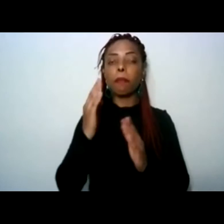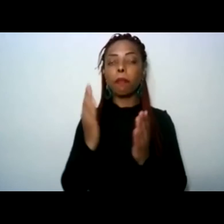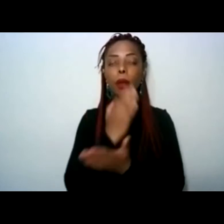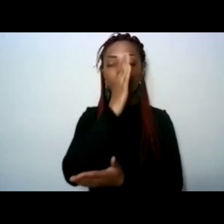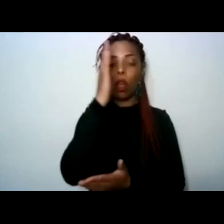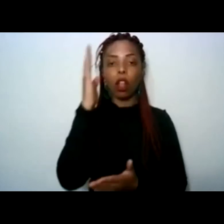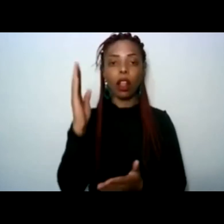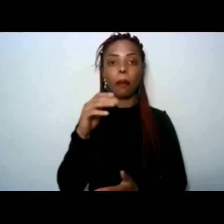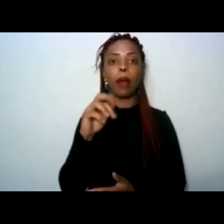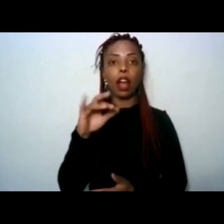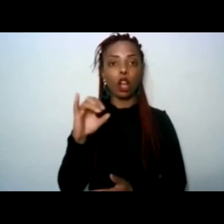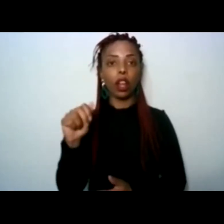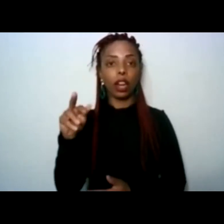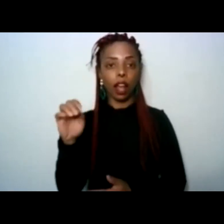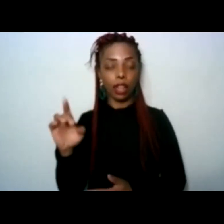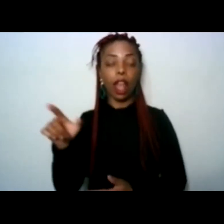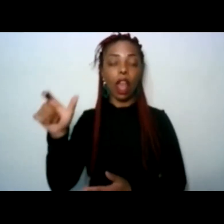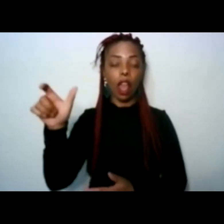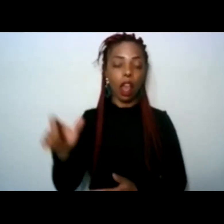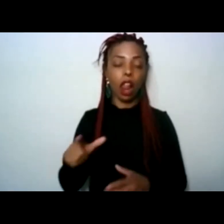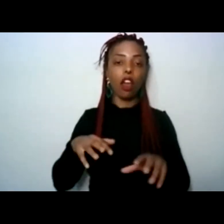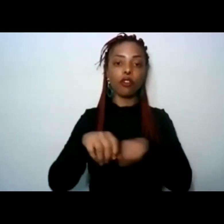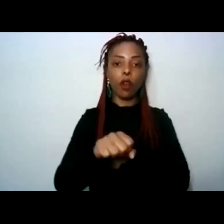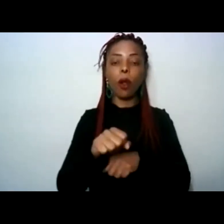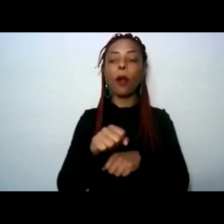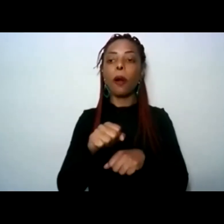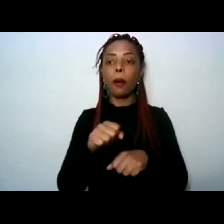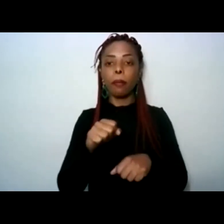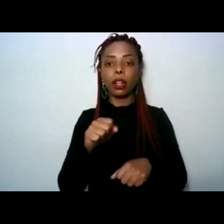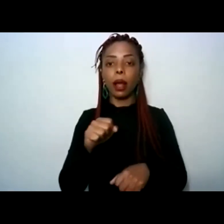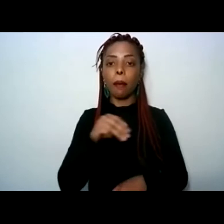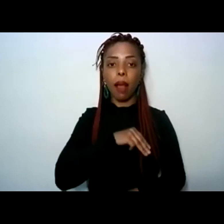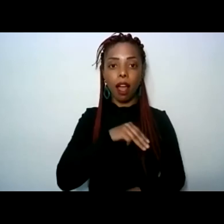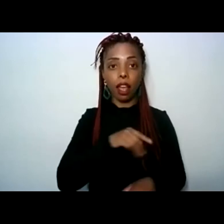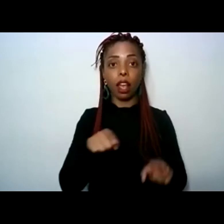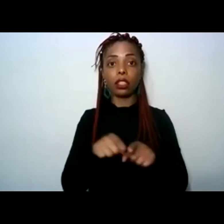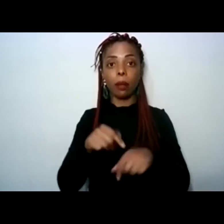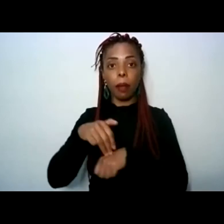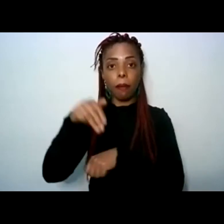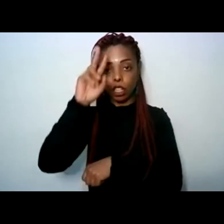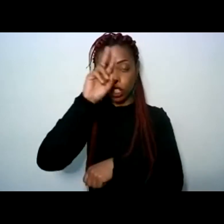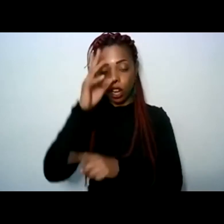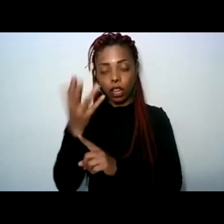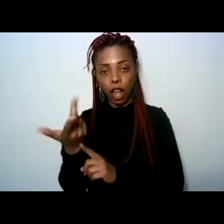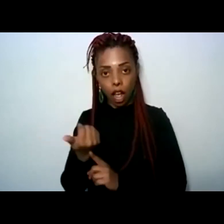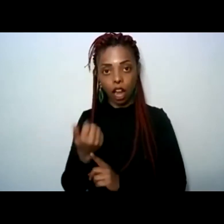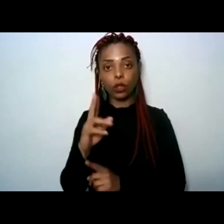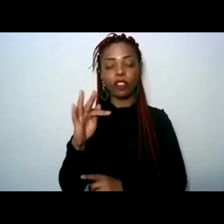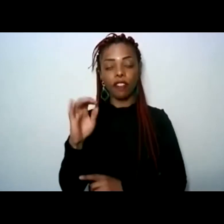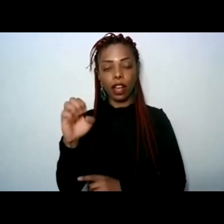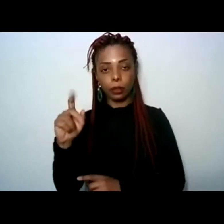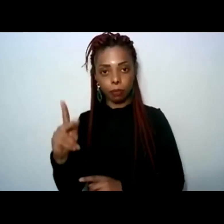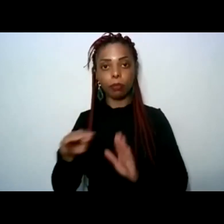Universidade Mackenzie, mestre em História da Arte pela Unifesp, né, pelo Programa de Pós-Graduação em História da Arte, e